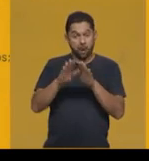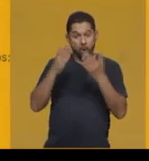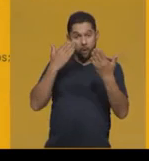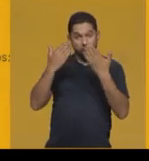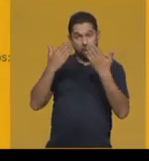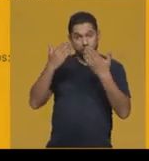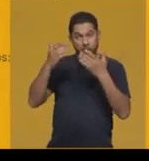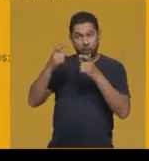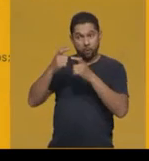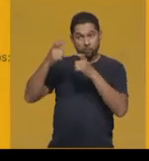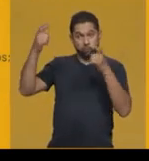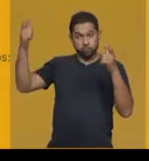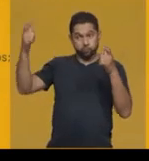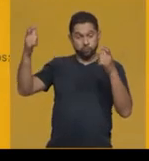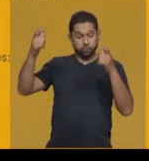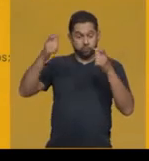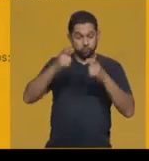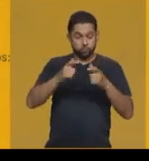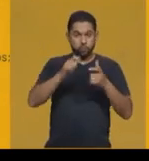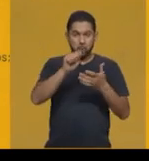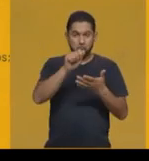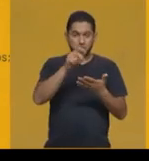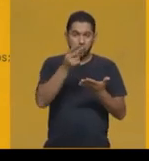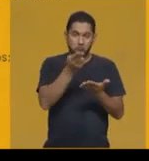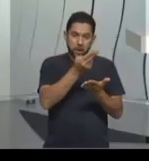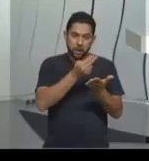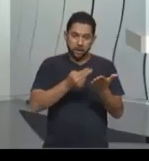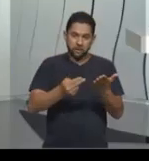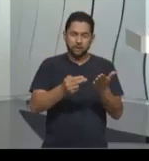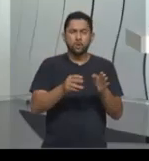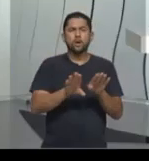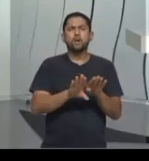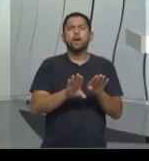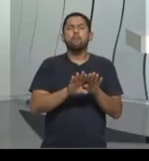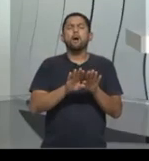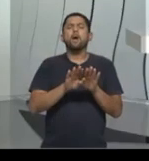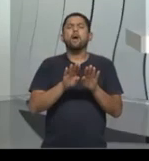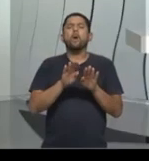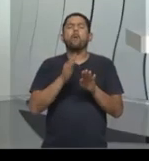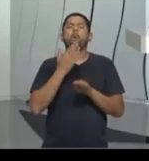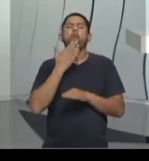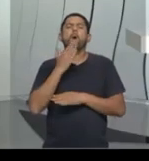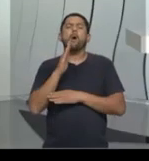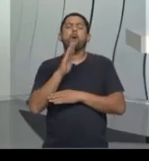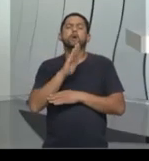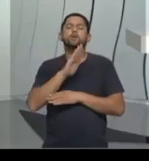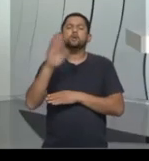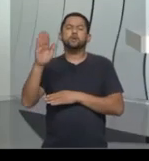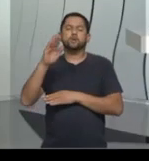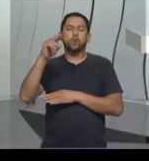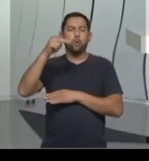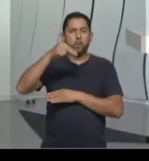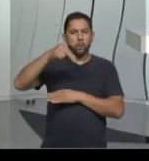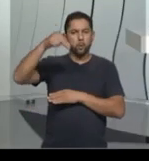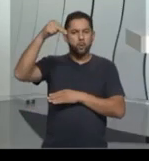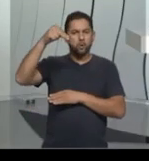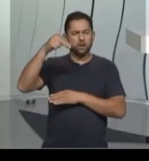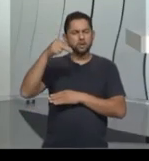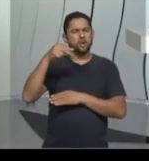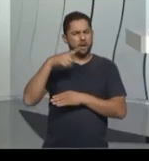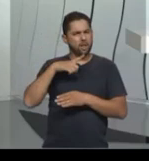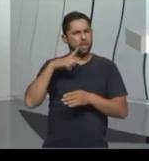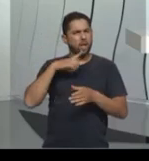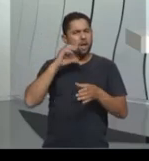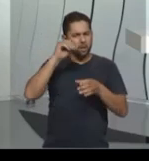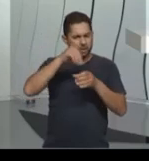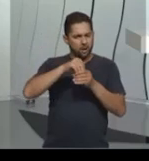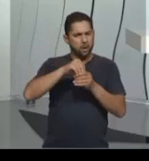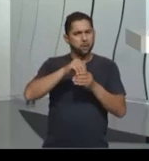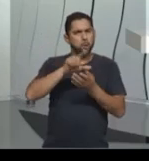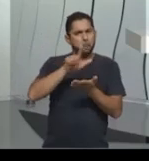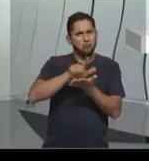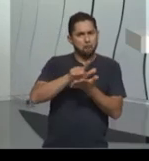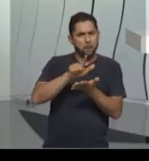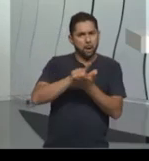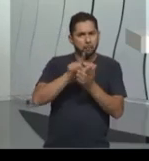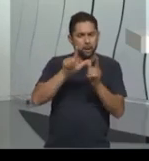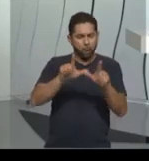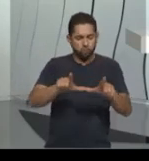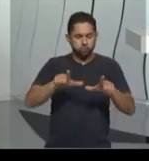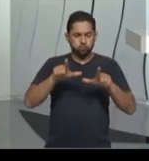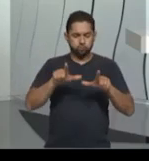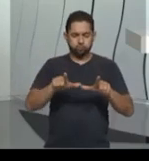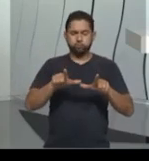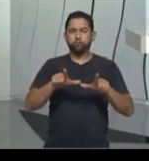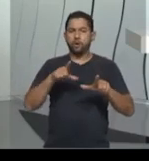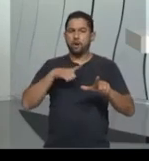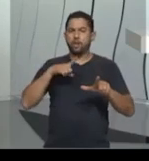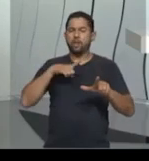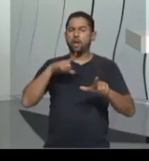orientação, fonte e coordenadas, tá? Então, são essas informações importantíssimas que vão estar inseridas dentro desse mapa. Então, por